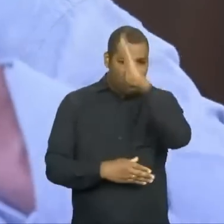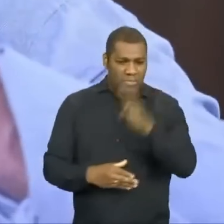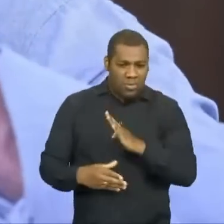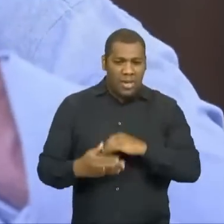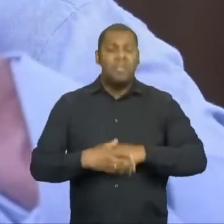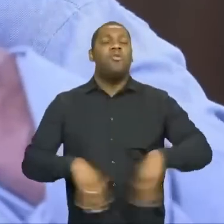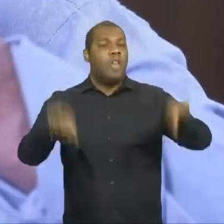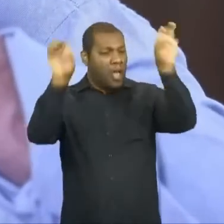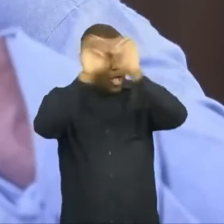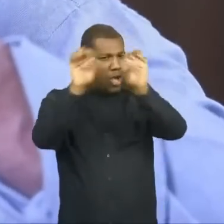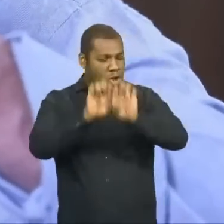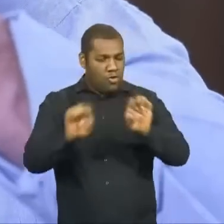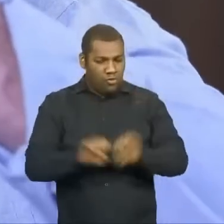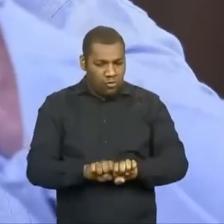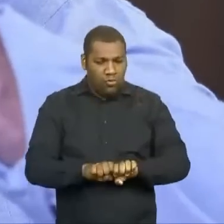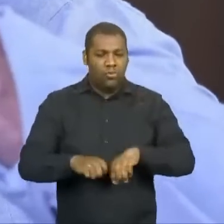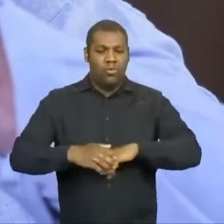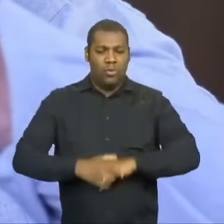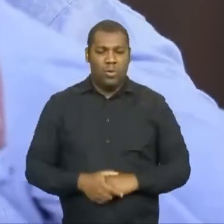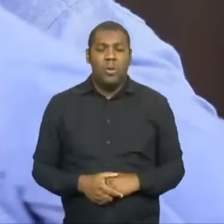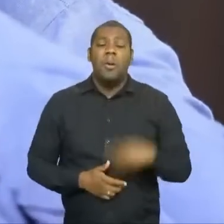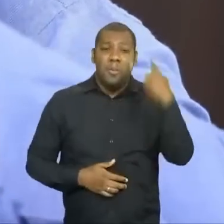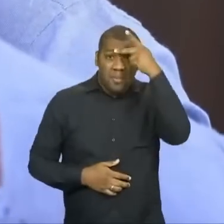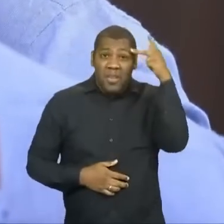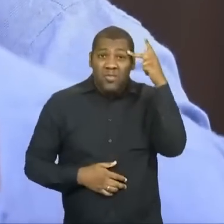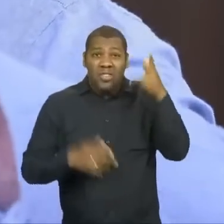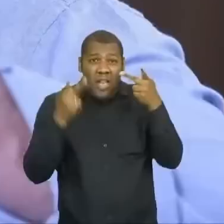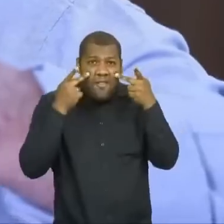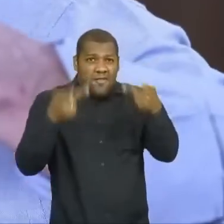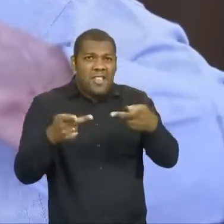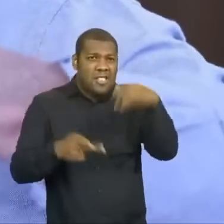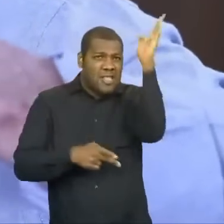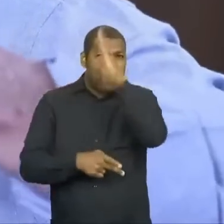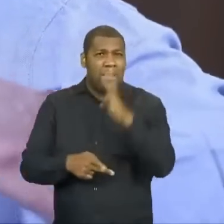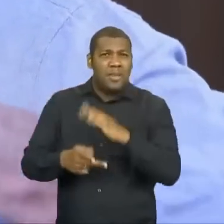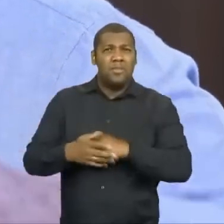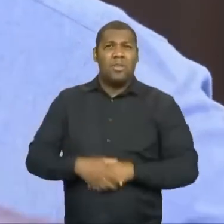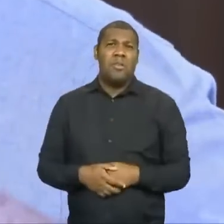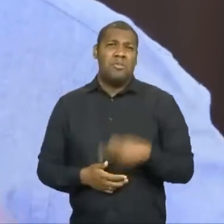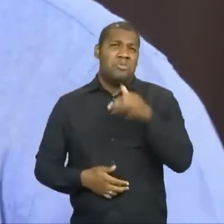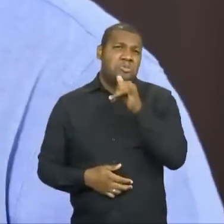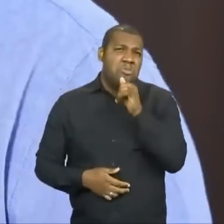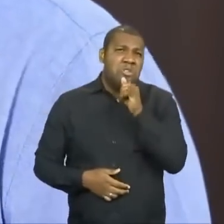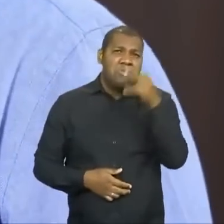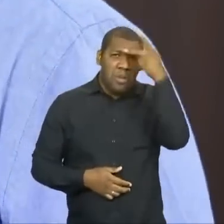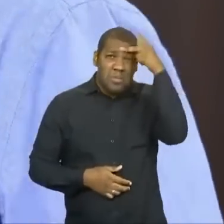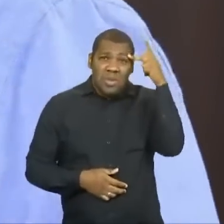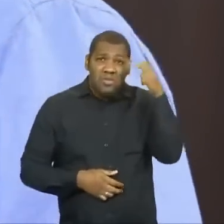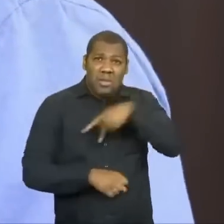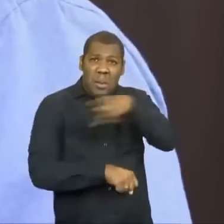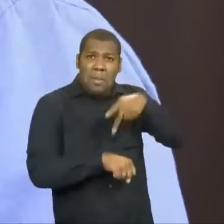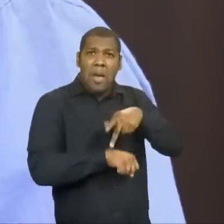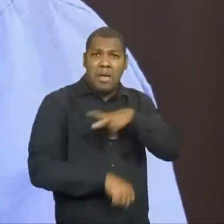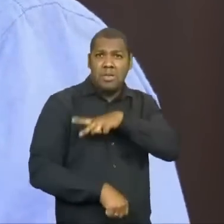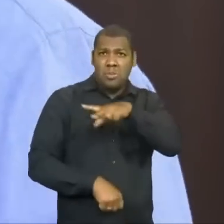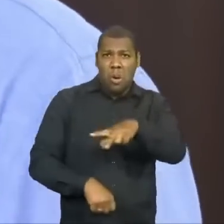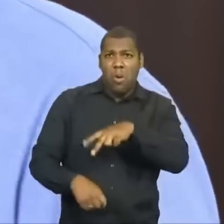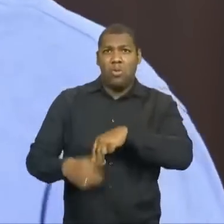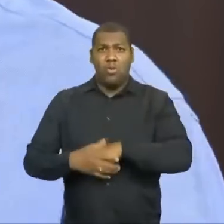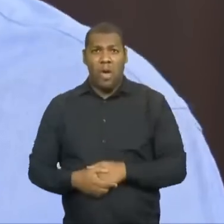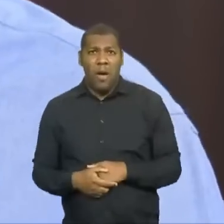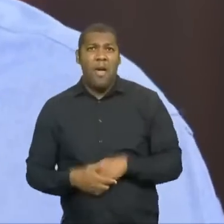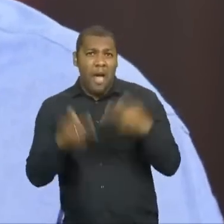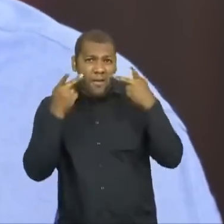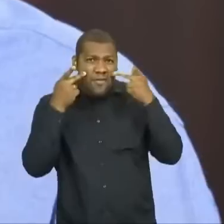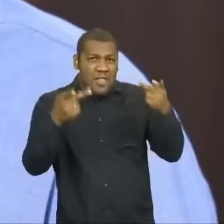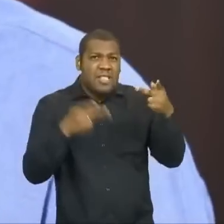Veja, a pessoa que vem para cá, muitas vezes ele sai de Lisboa ou sai de qualquer outro estado, ele vem para São Paulo para depois